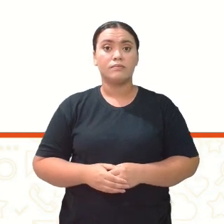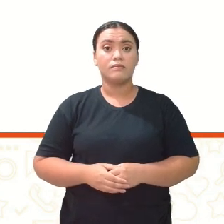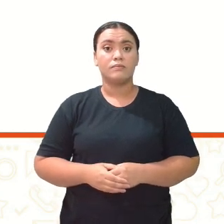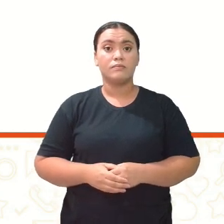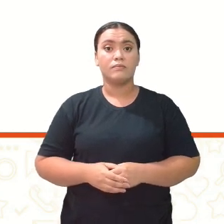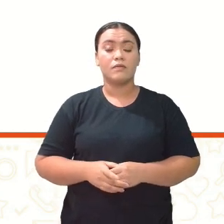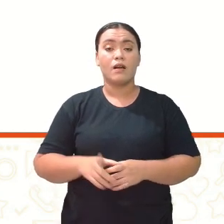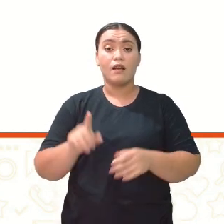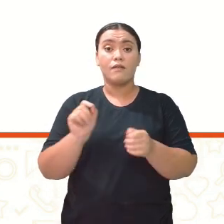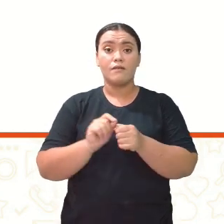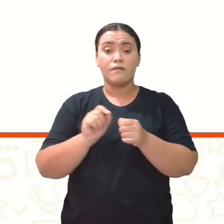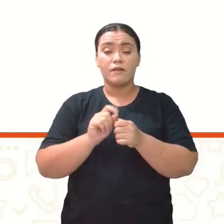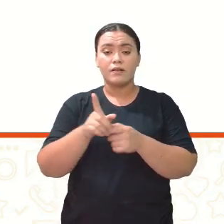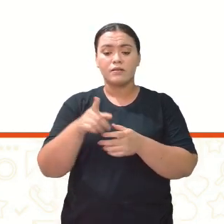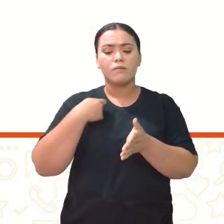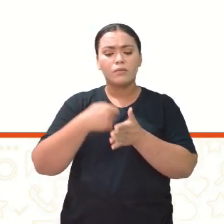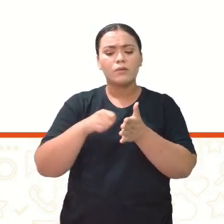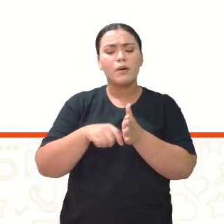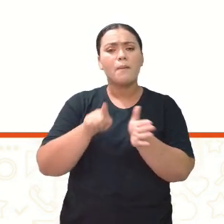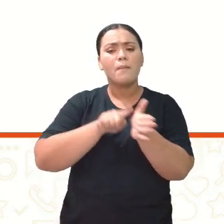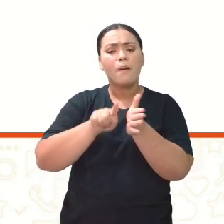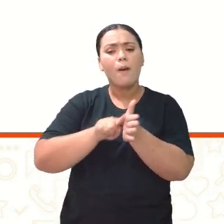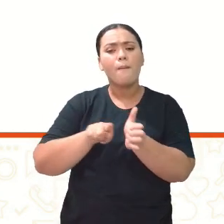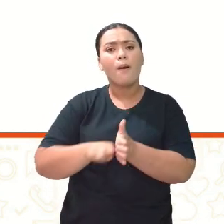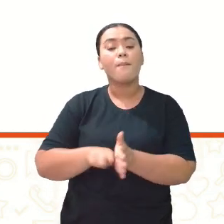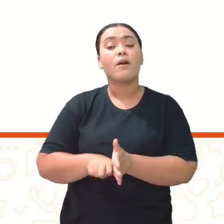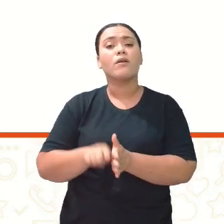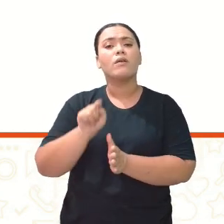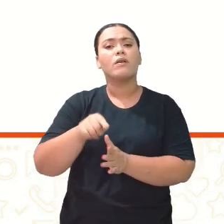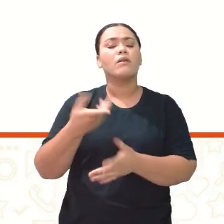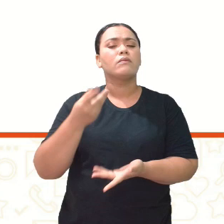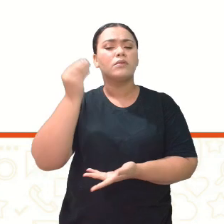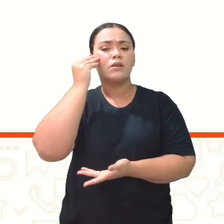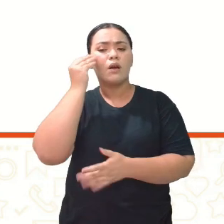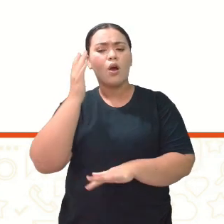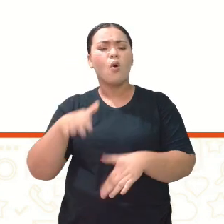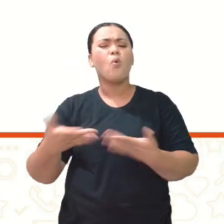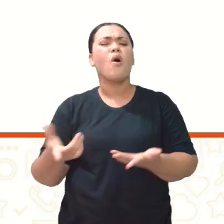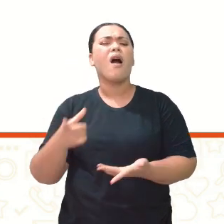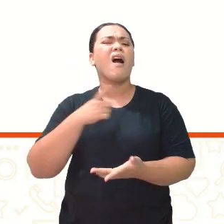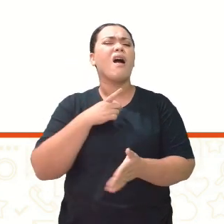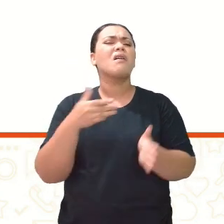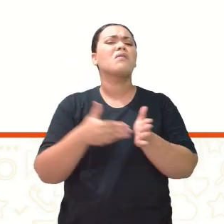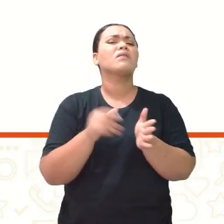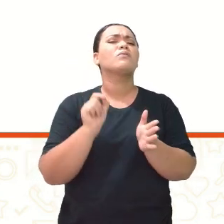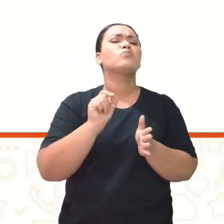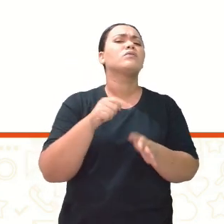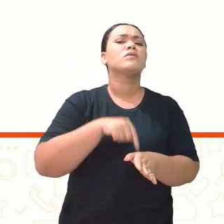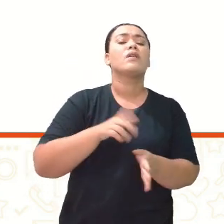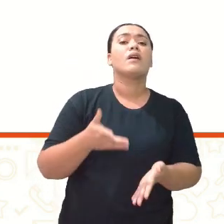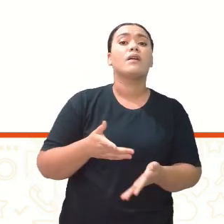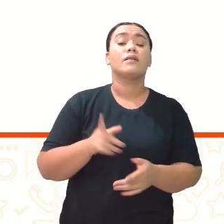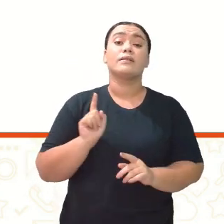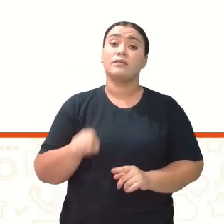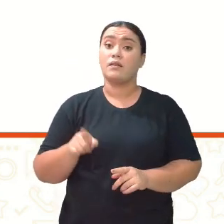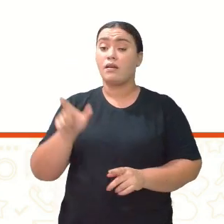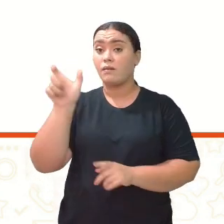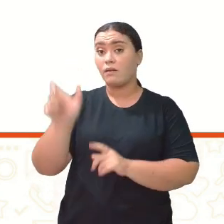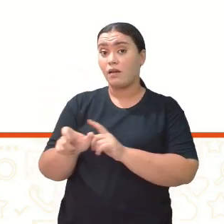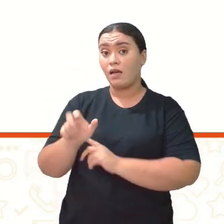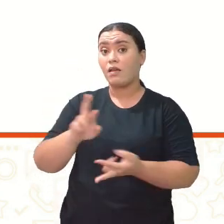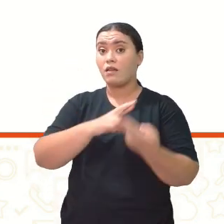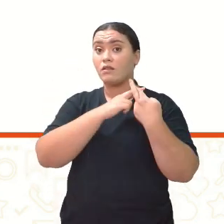a aplicação de um questionário que iria identificar essas barreiras. Então, a assistência social fica